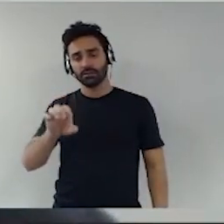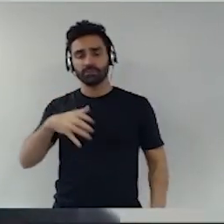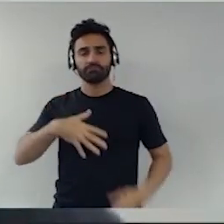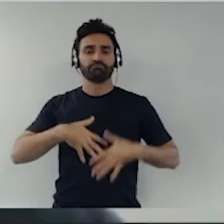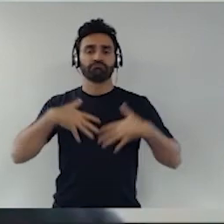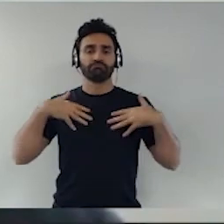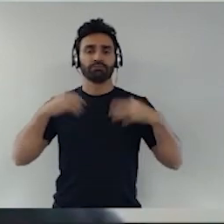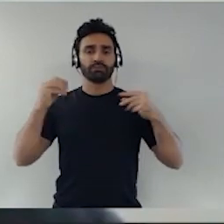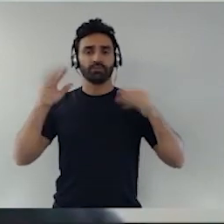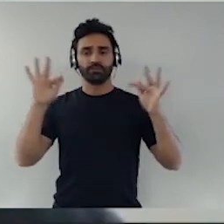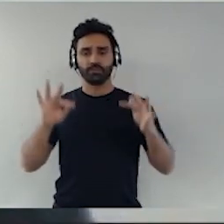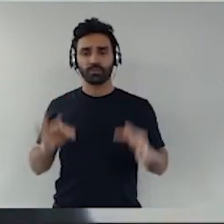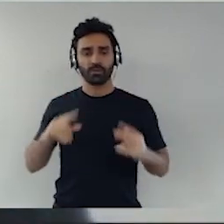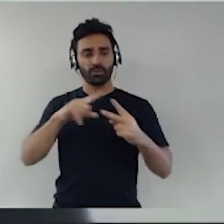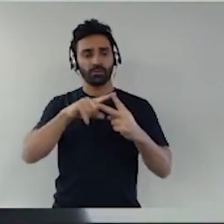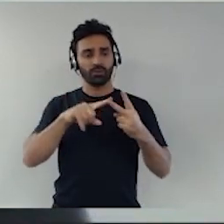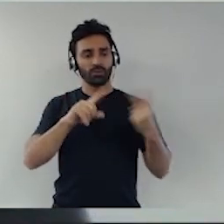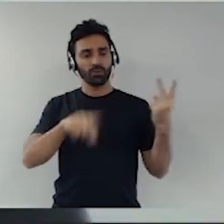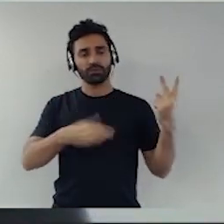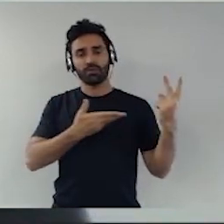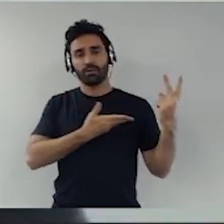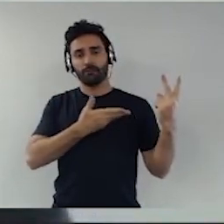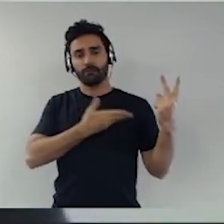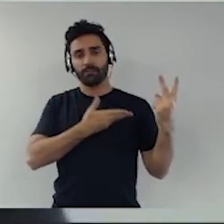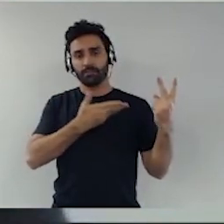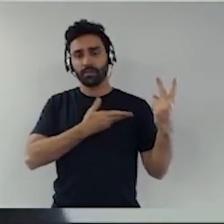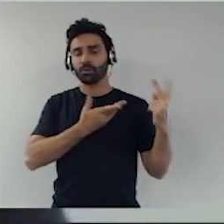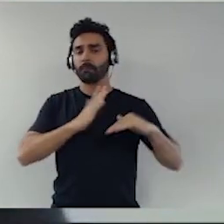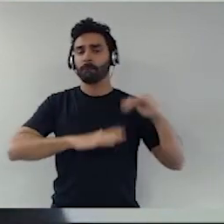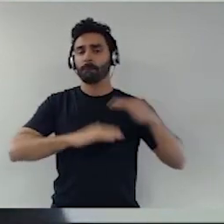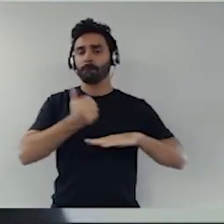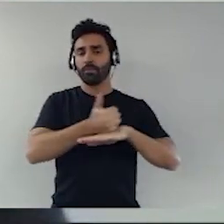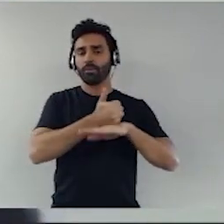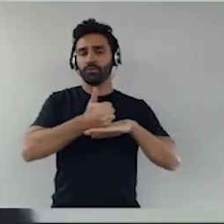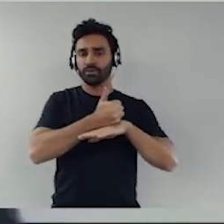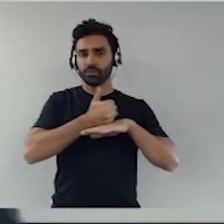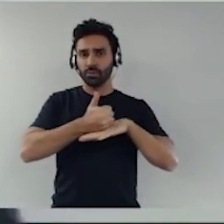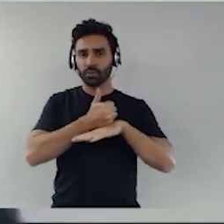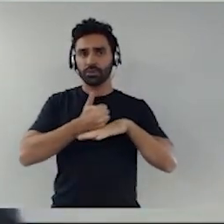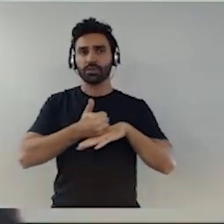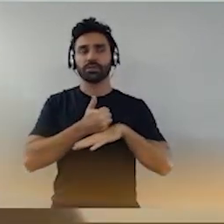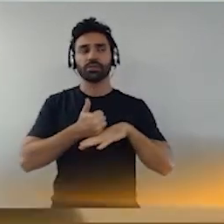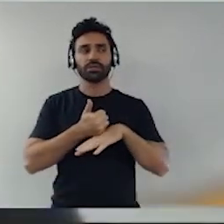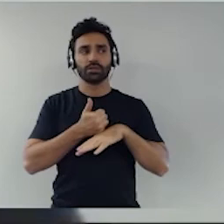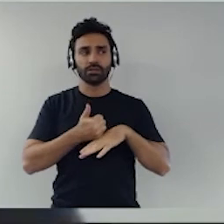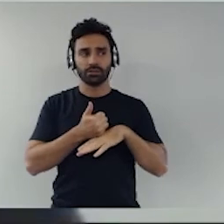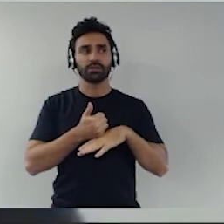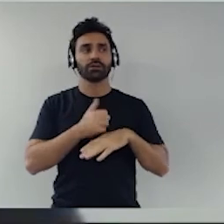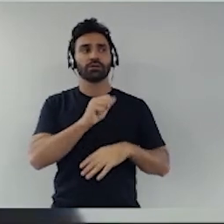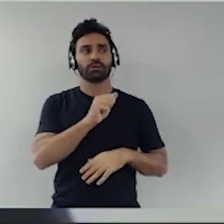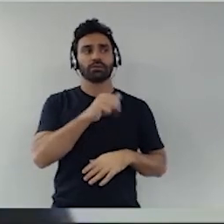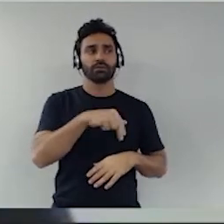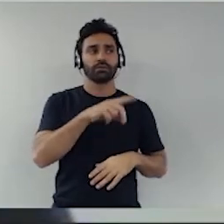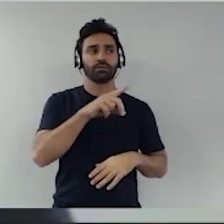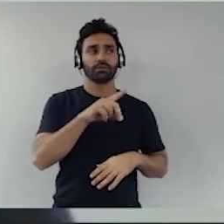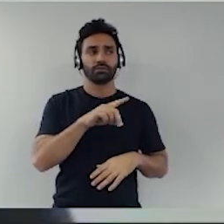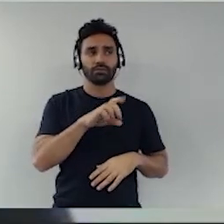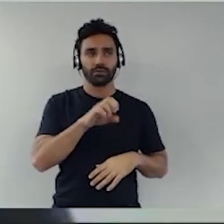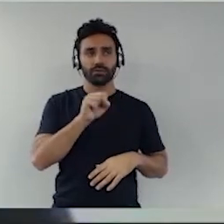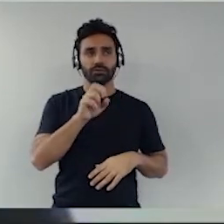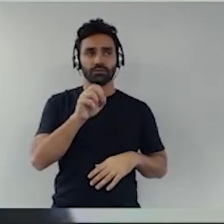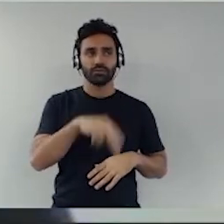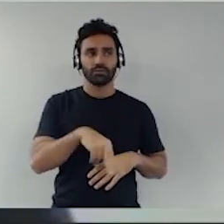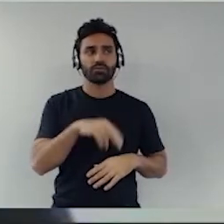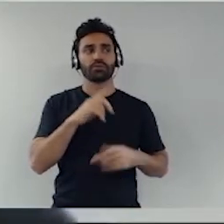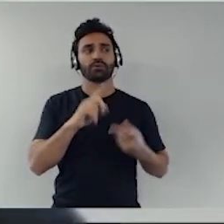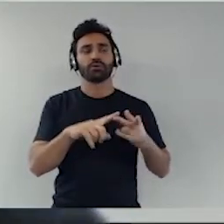com 2 grandes amigos, 2 grandes profissionais em cada um dos seus campos. Doutor Anderson e doutor Jones são expoentes